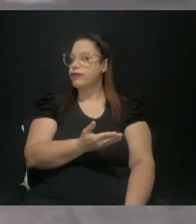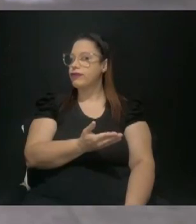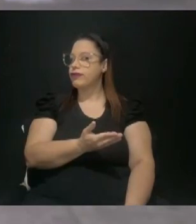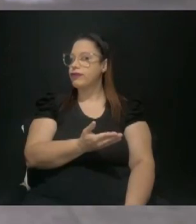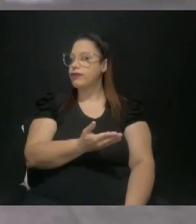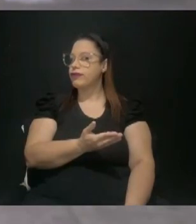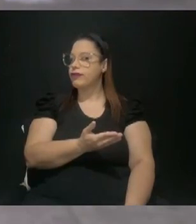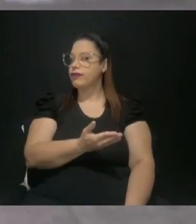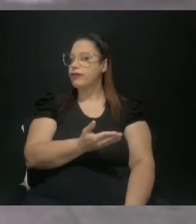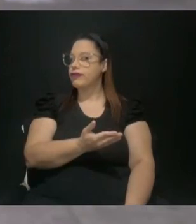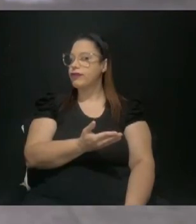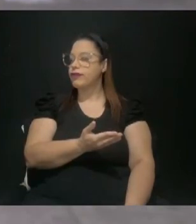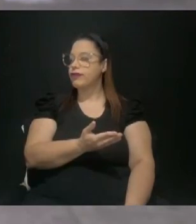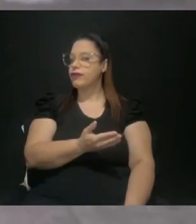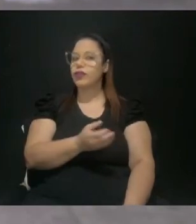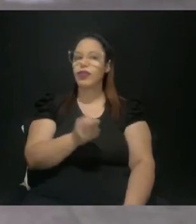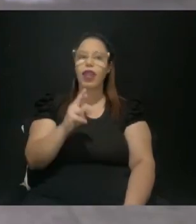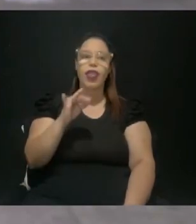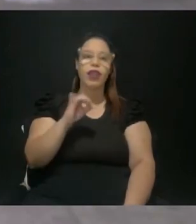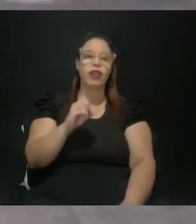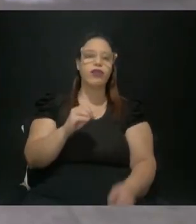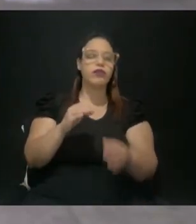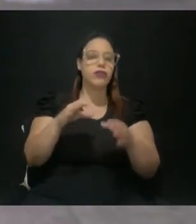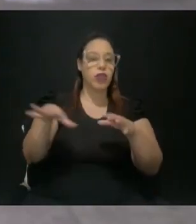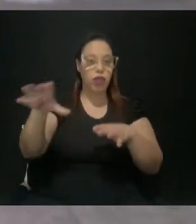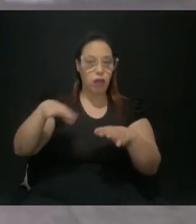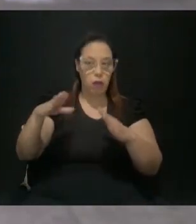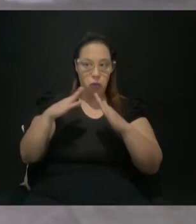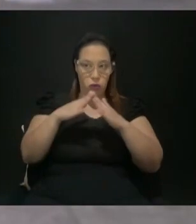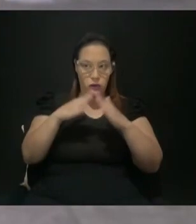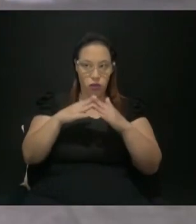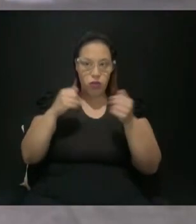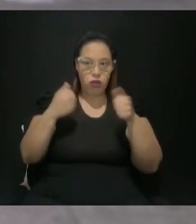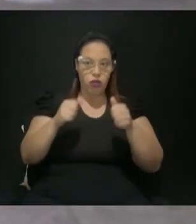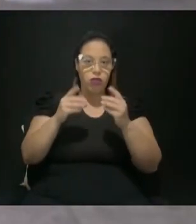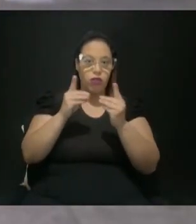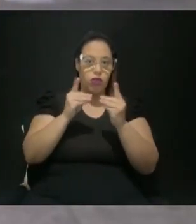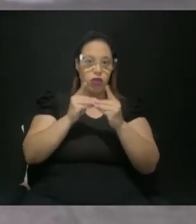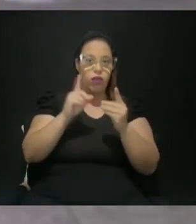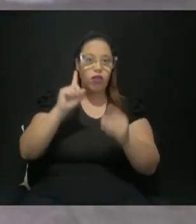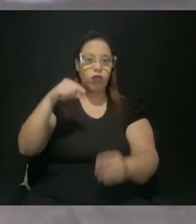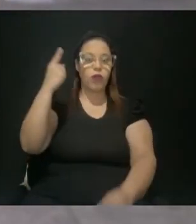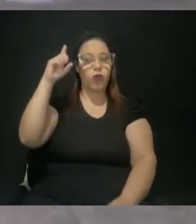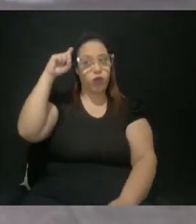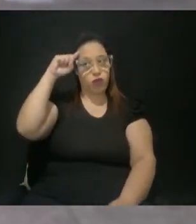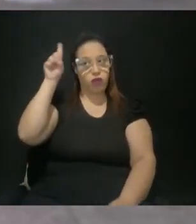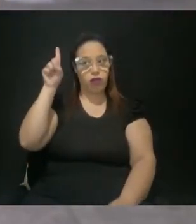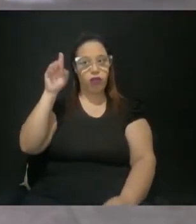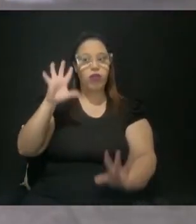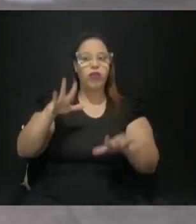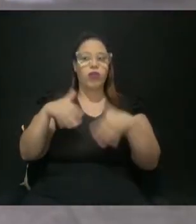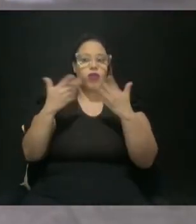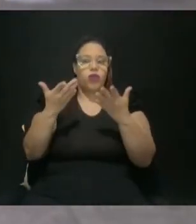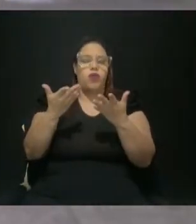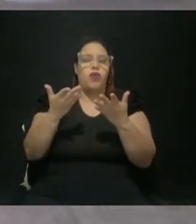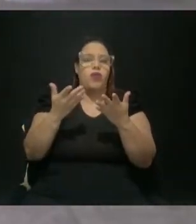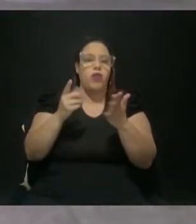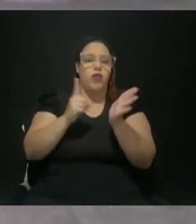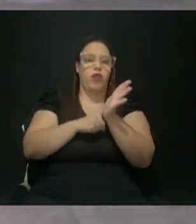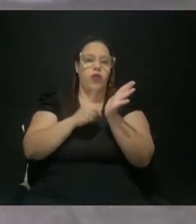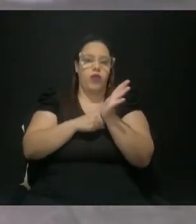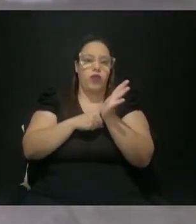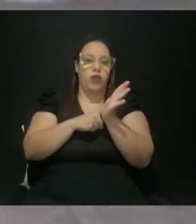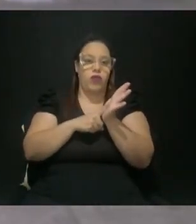3226-6889. E o Éder, para quem reside aqui na região e precisa de atendimento em uma outra data, como que ela consegue esse atendimento? Os atendimentos